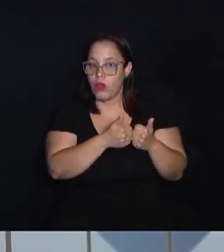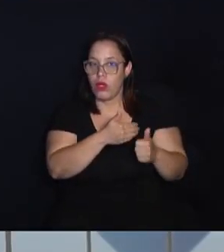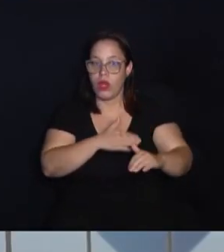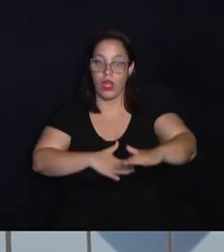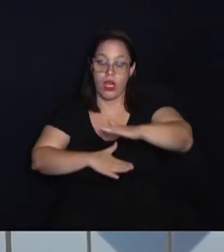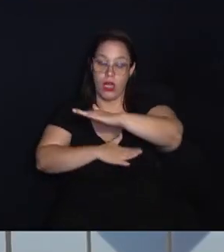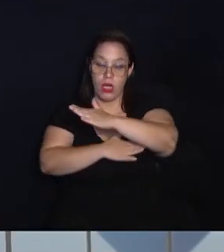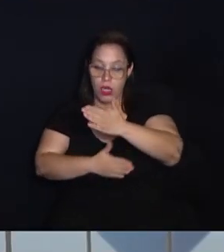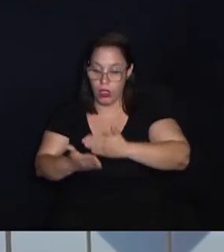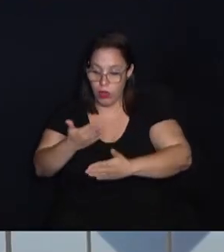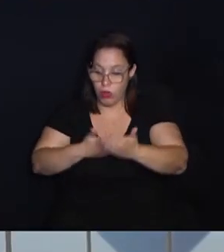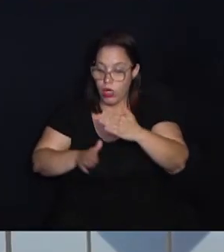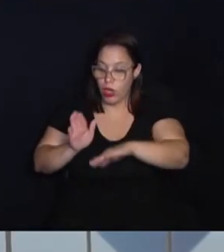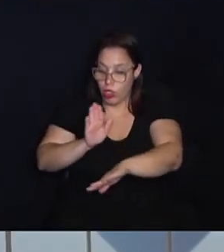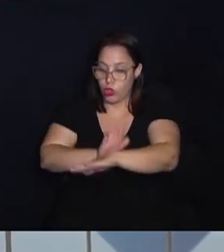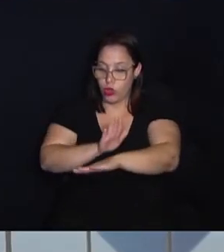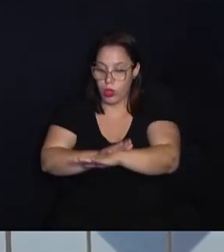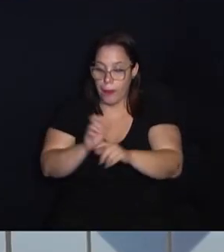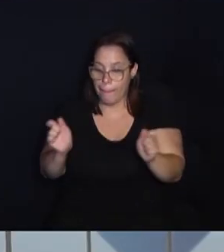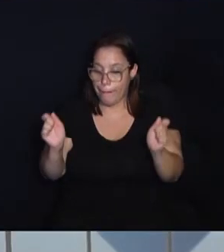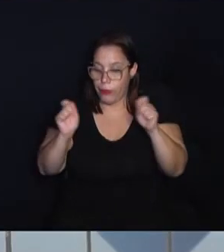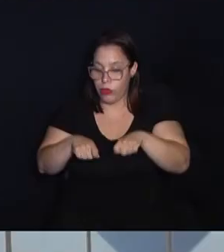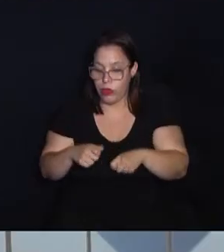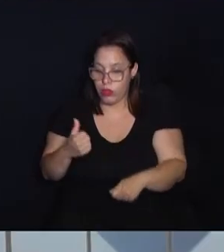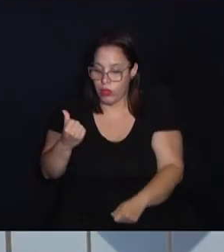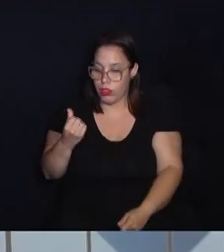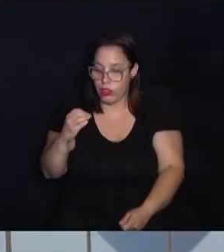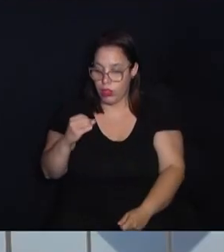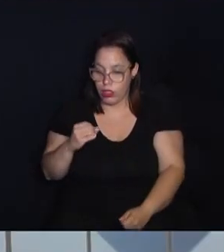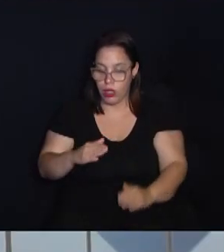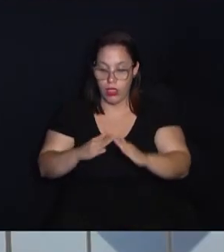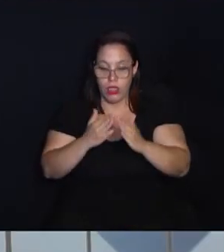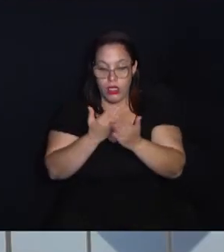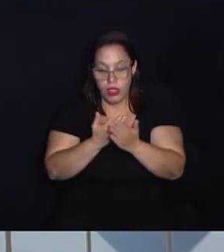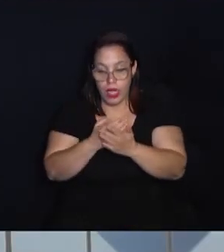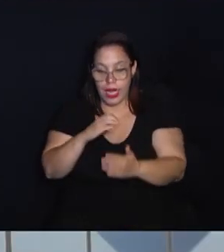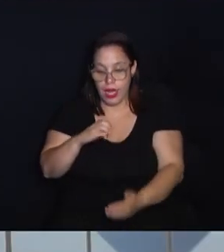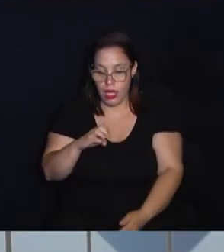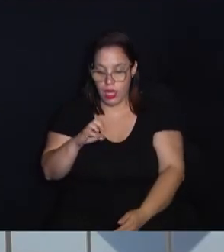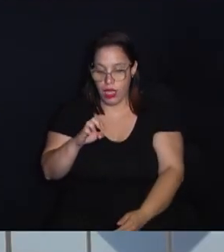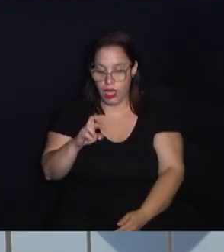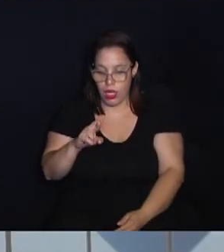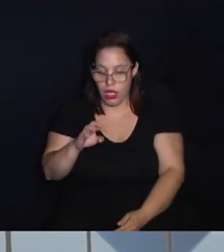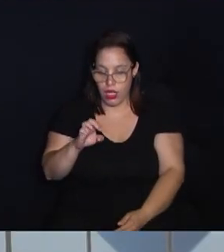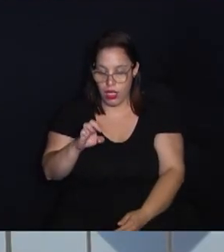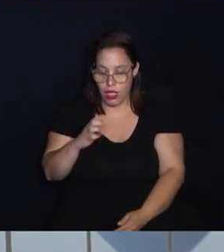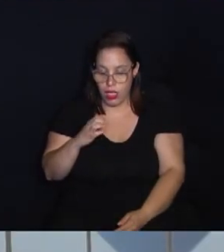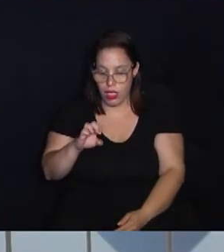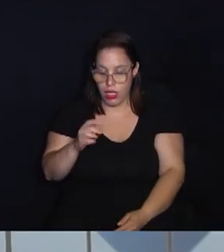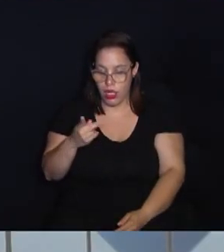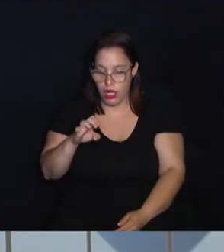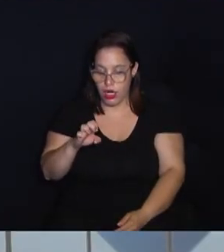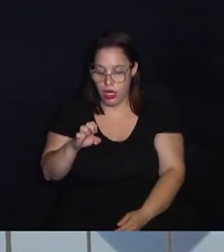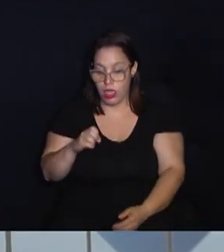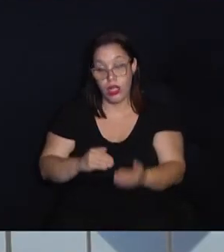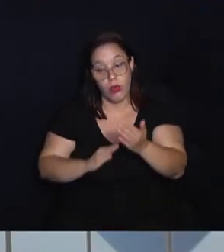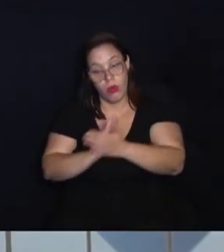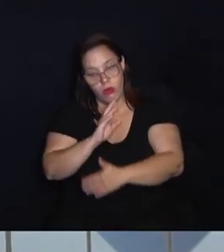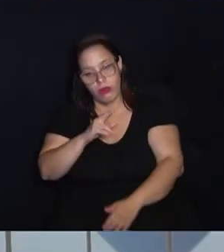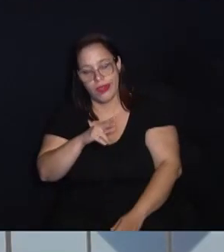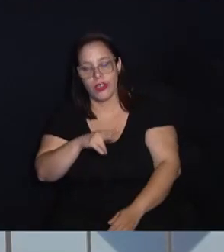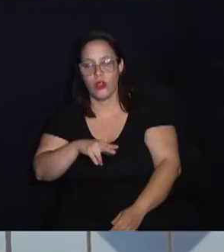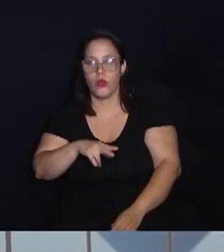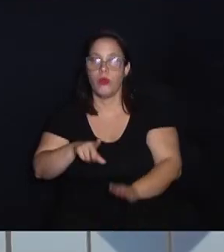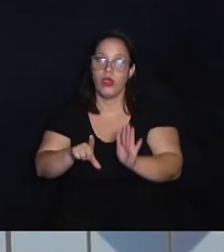com isso. Né? Então, para que ele pudesse construir 16 creches, por exemplo, a Câmara teve que aprovar uma lei. Né? Então, há